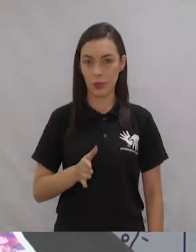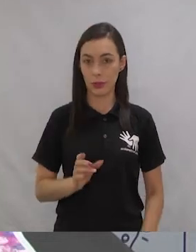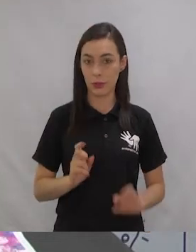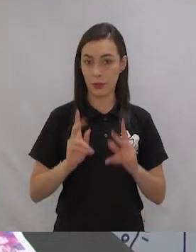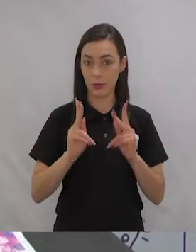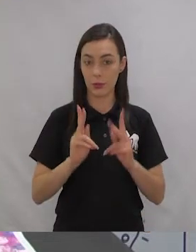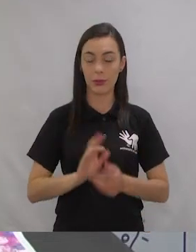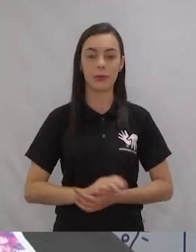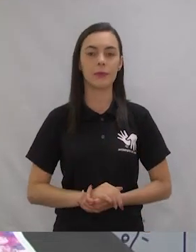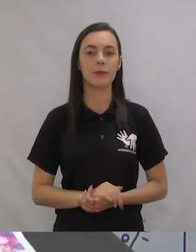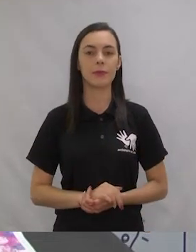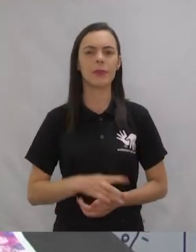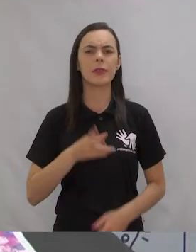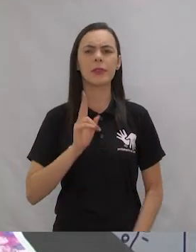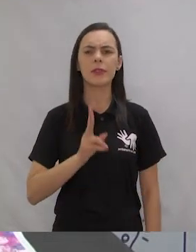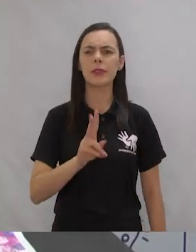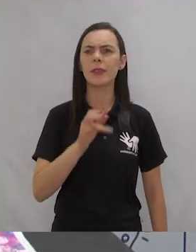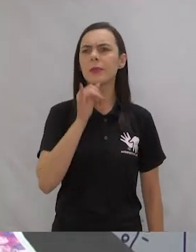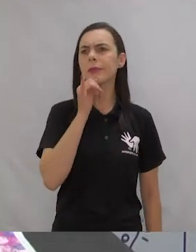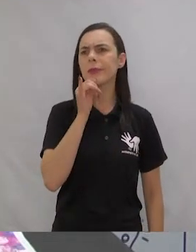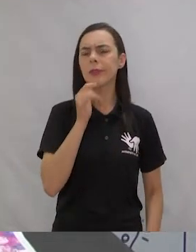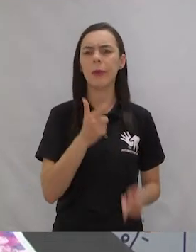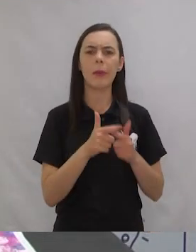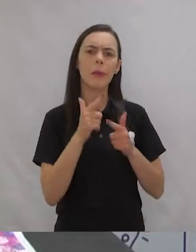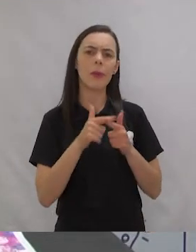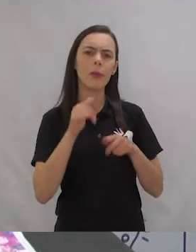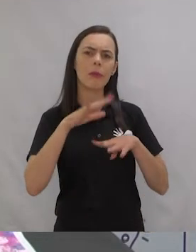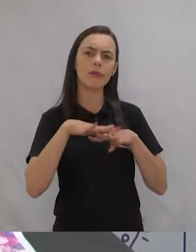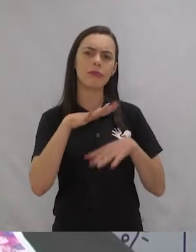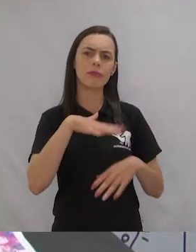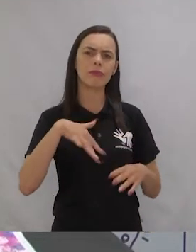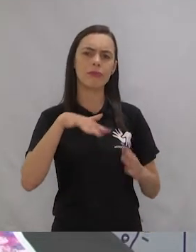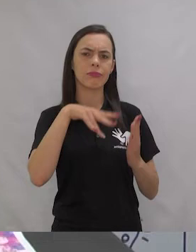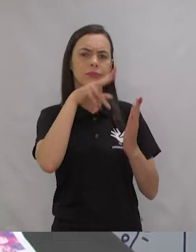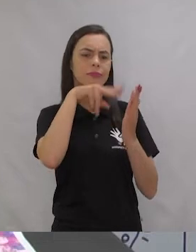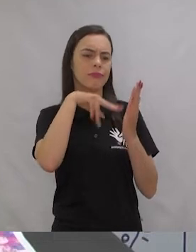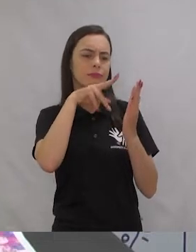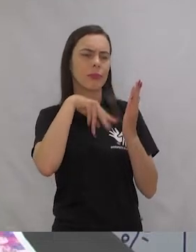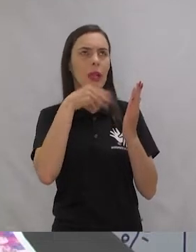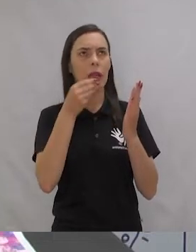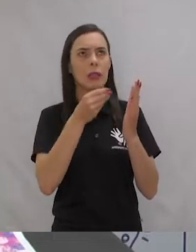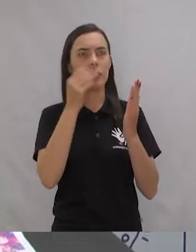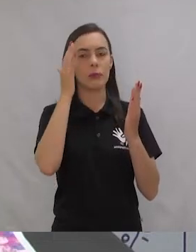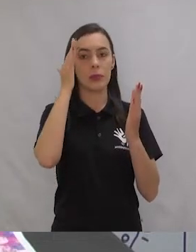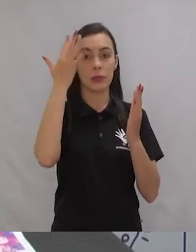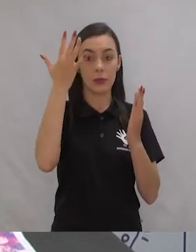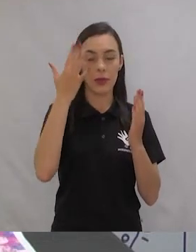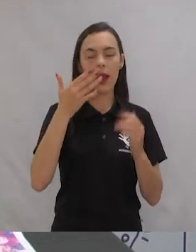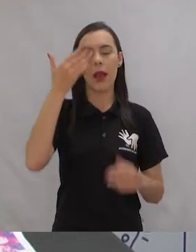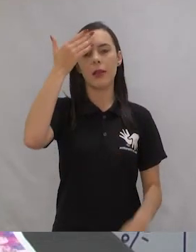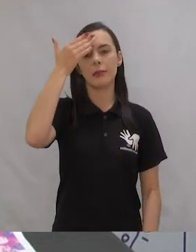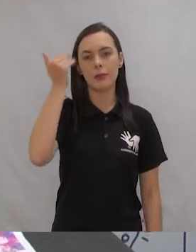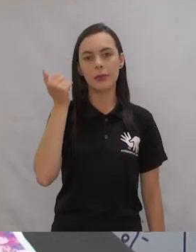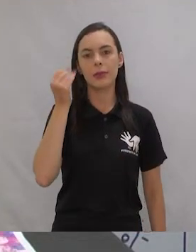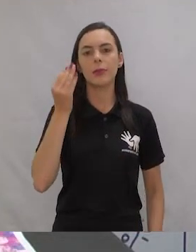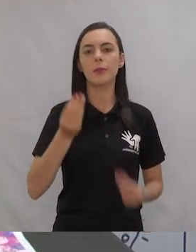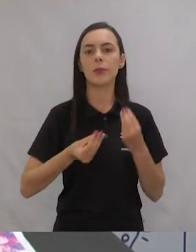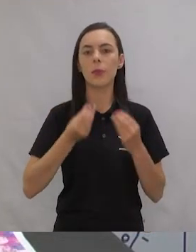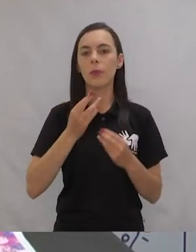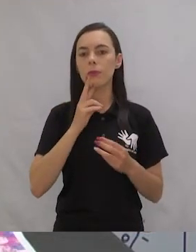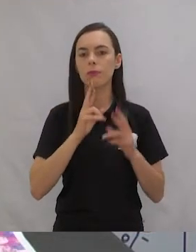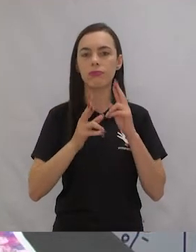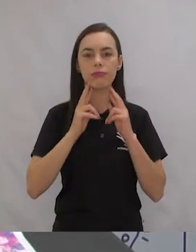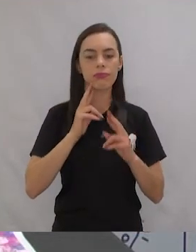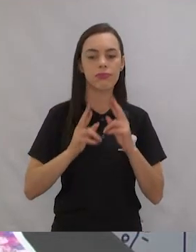vocês, certo? Porque sempre que vocês forem fazer a leitura e a resolução dessa situação problema,